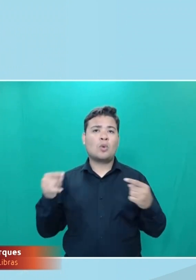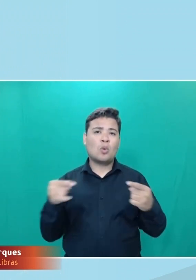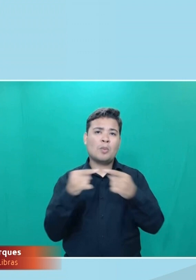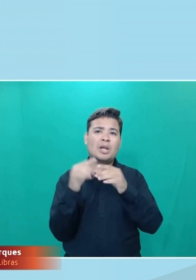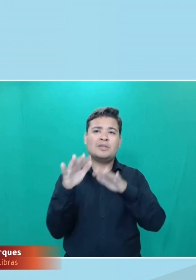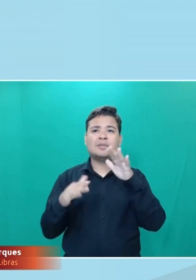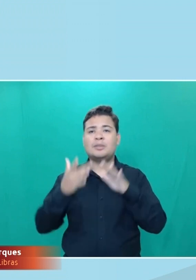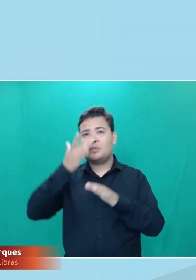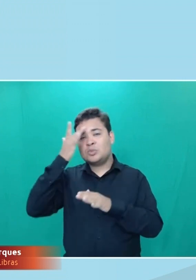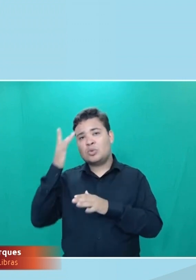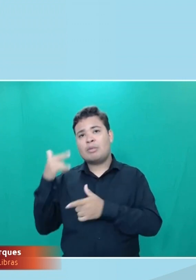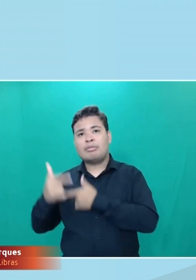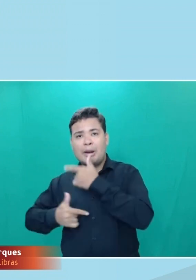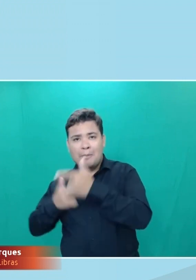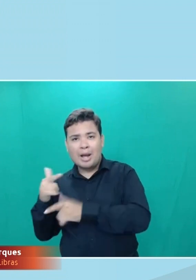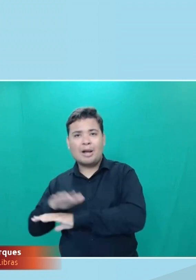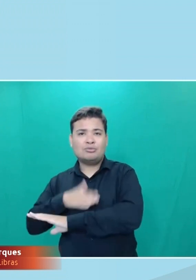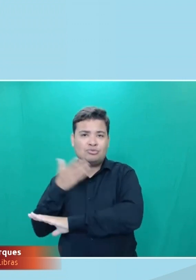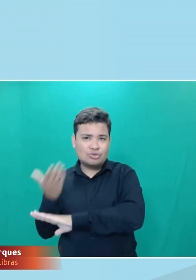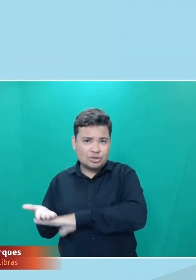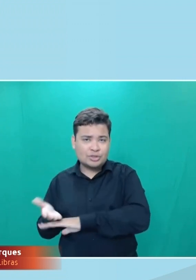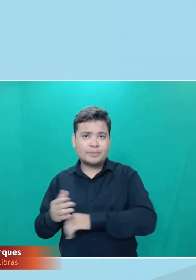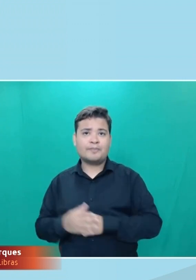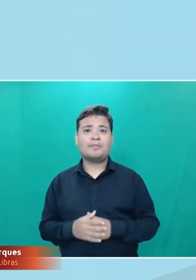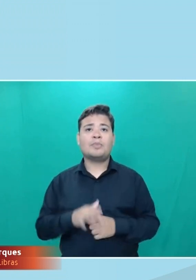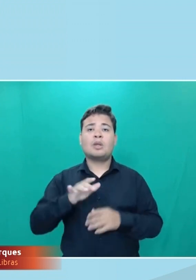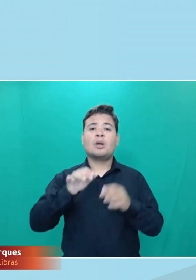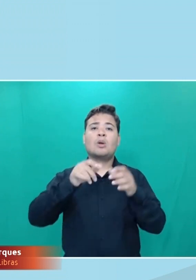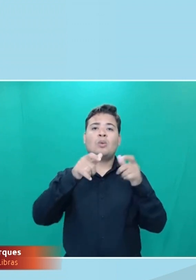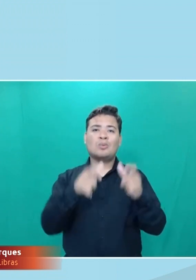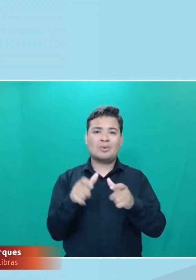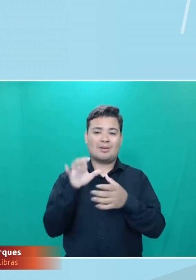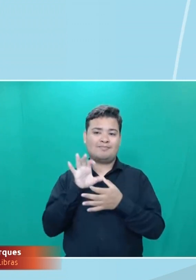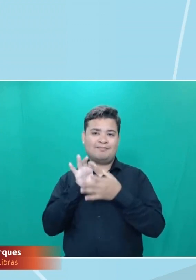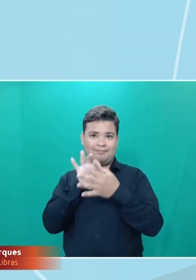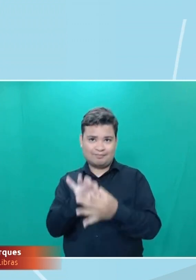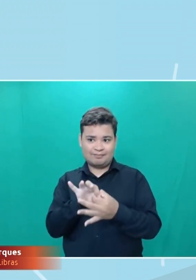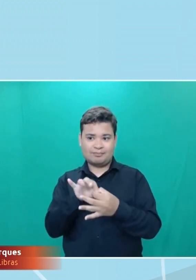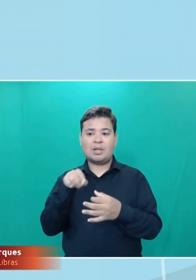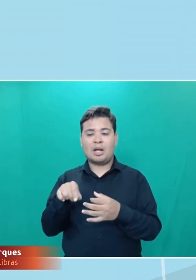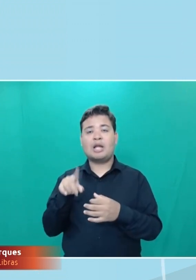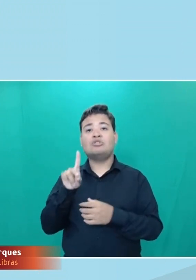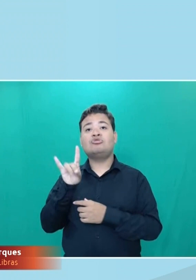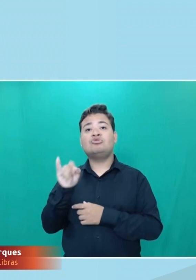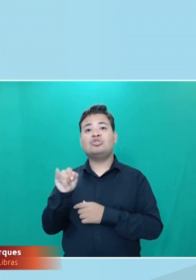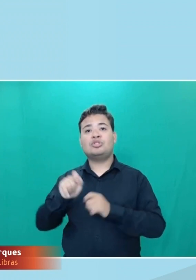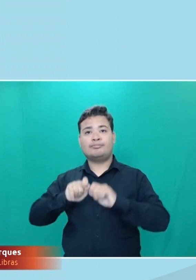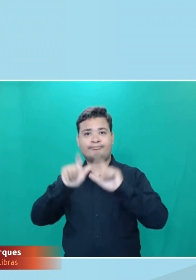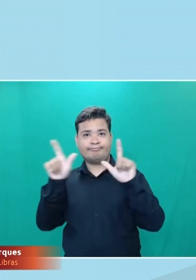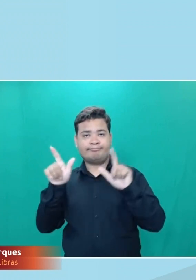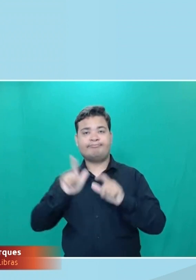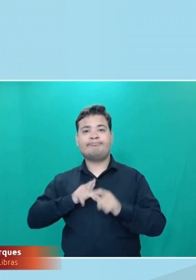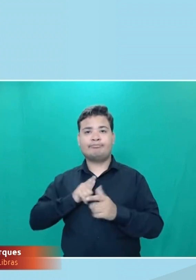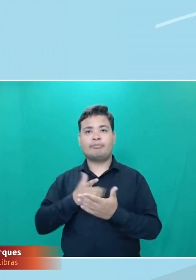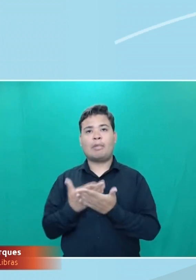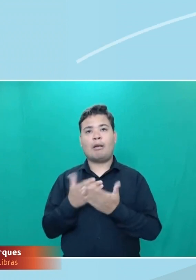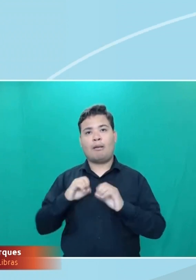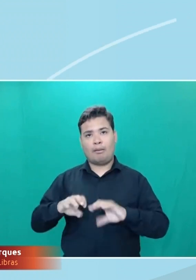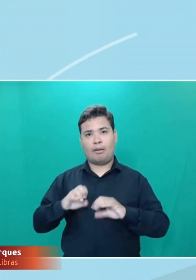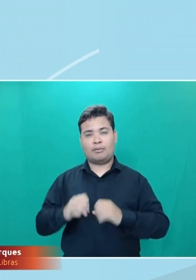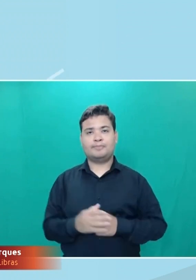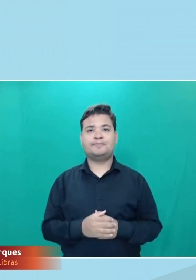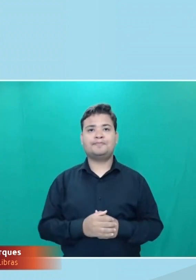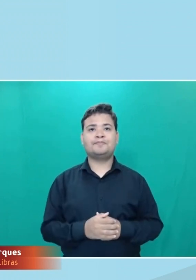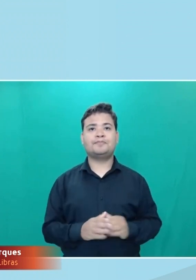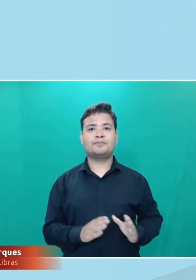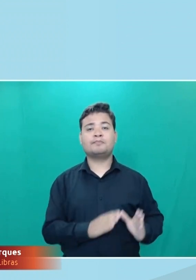dessa população adulta, né? Já as extensões são oferecidas durante o dia. Bom, e no próximo bloco nós